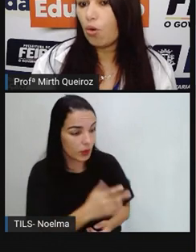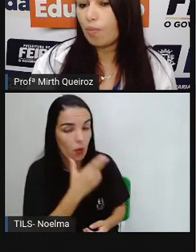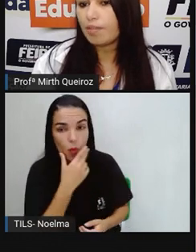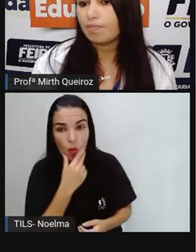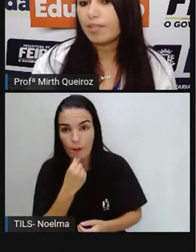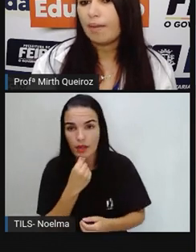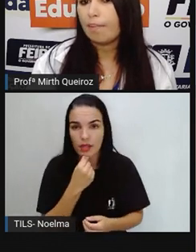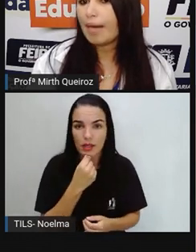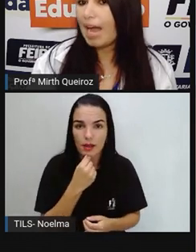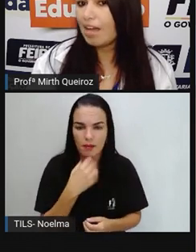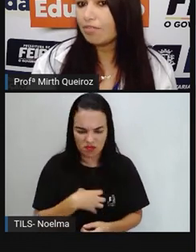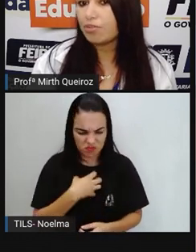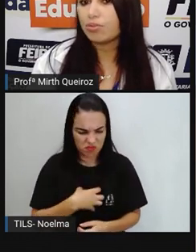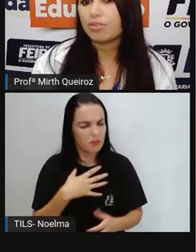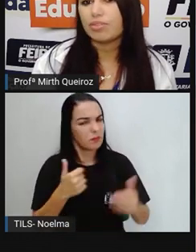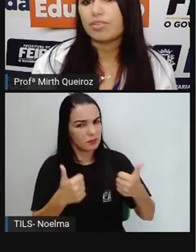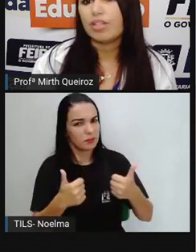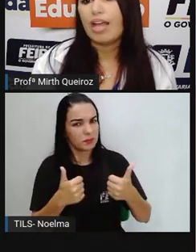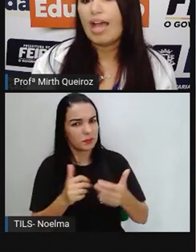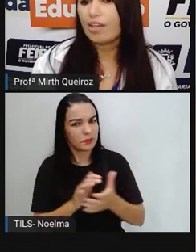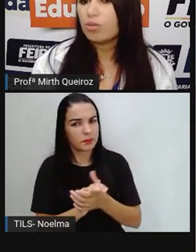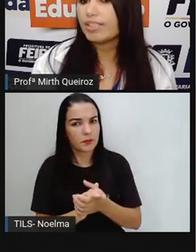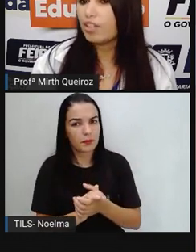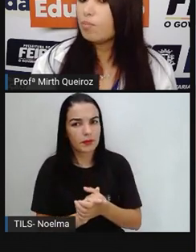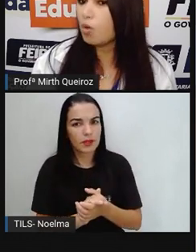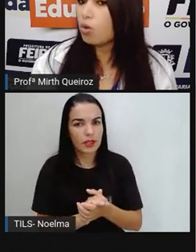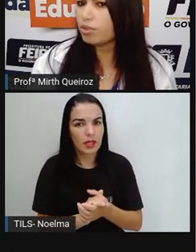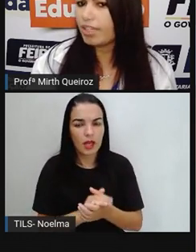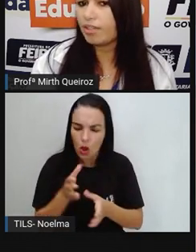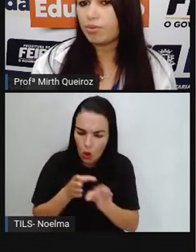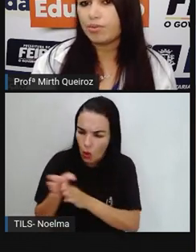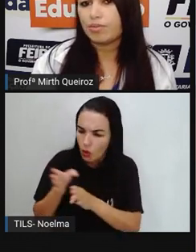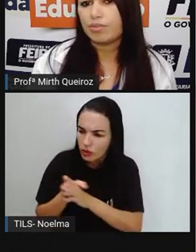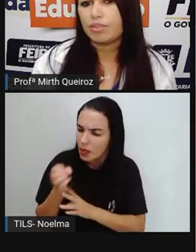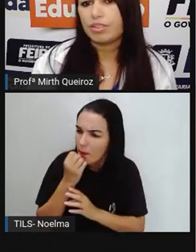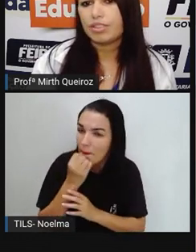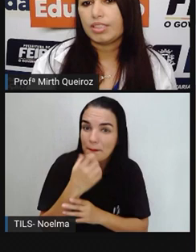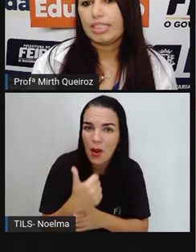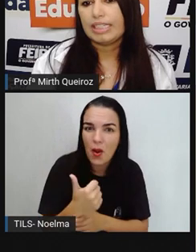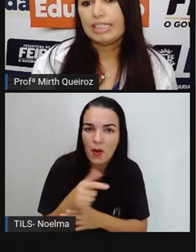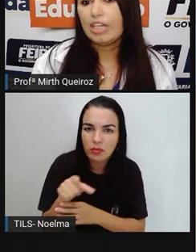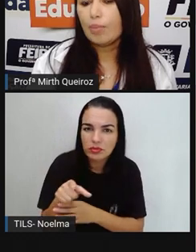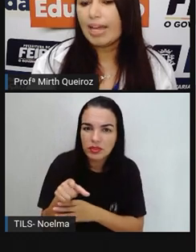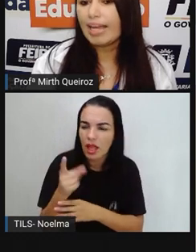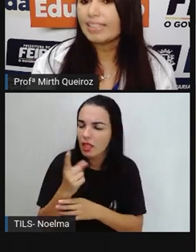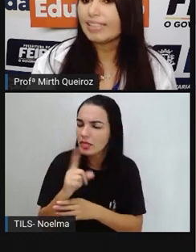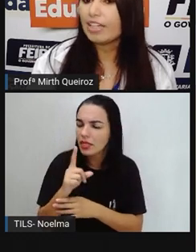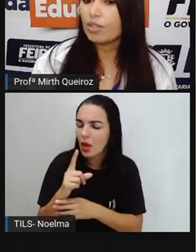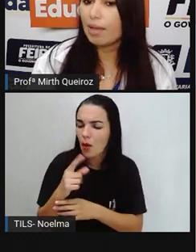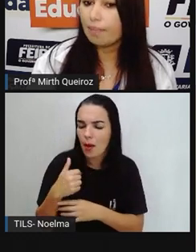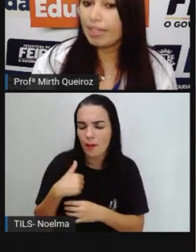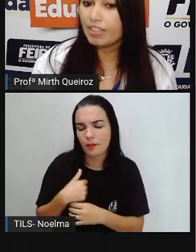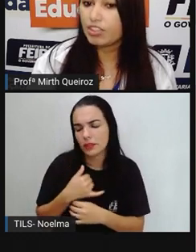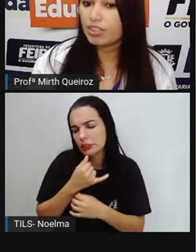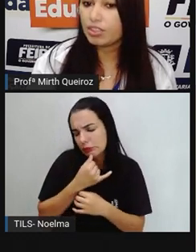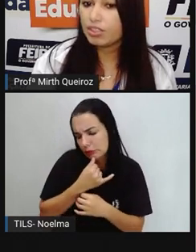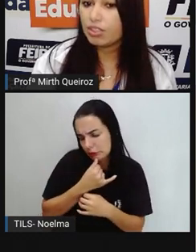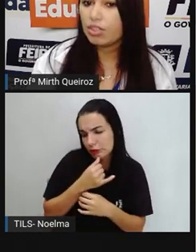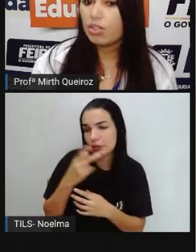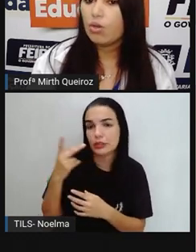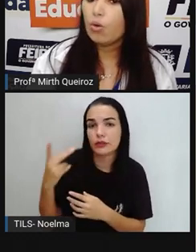Respondeu-lhe o homem: "Bravo, é conselho bom o teu. Não merece que eu